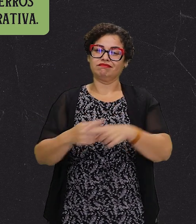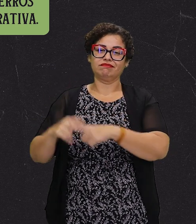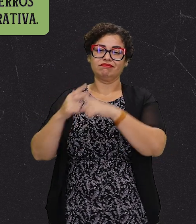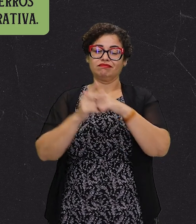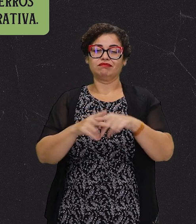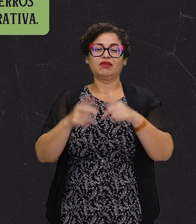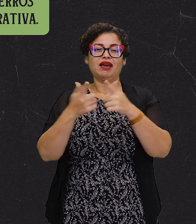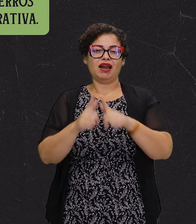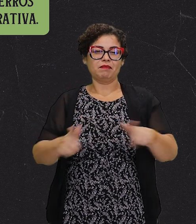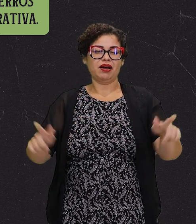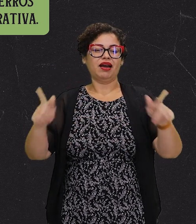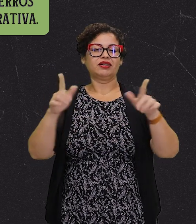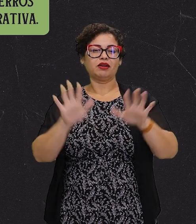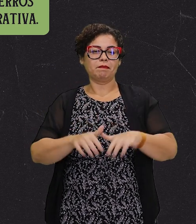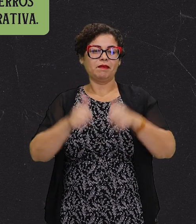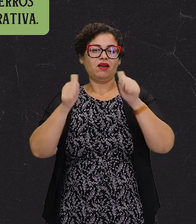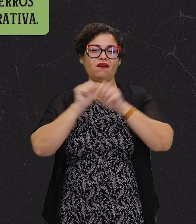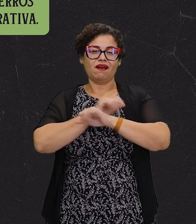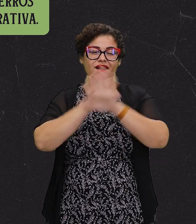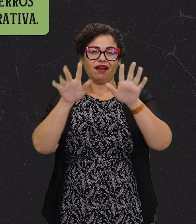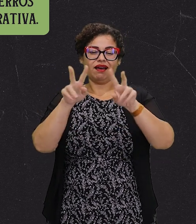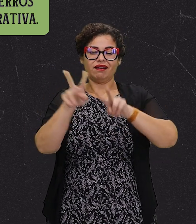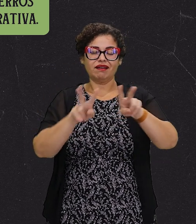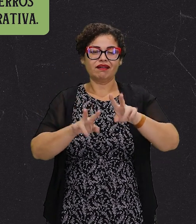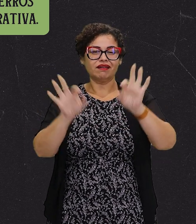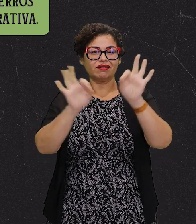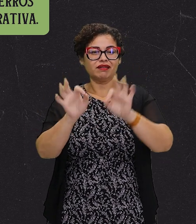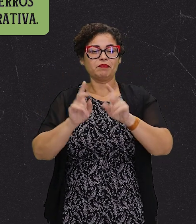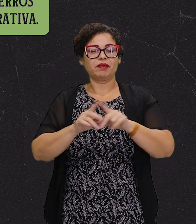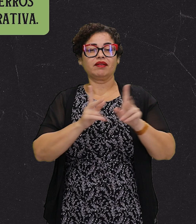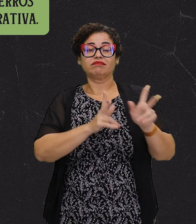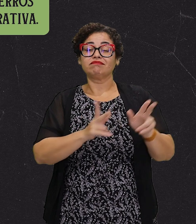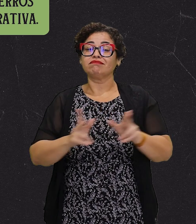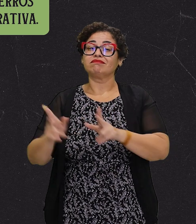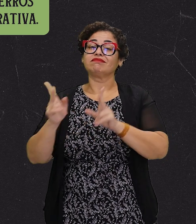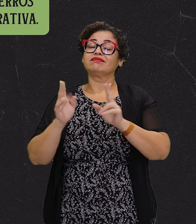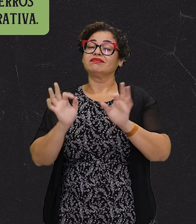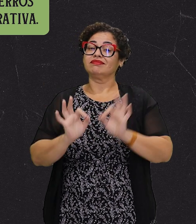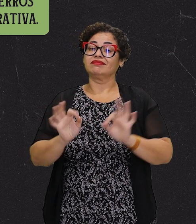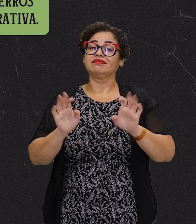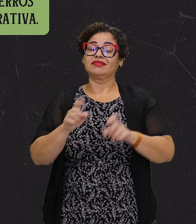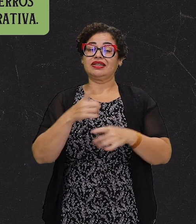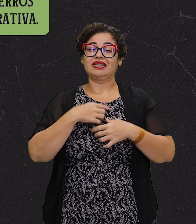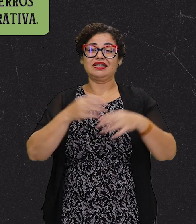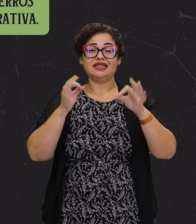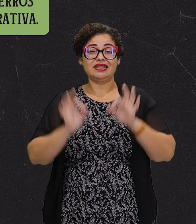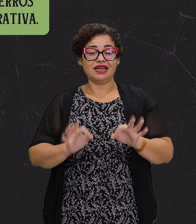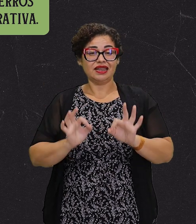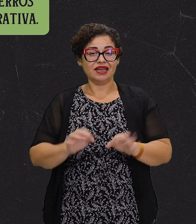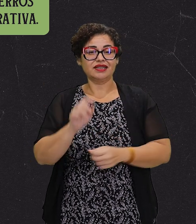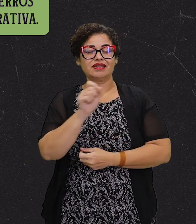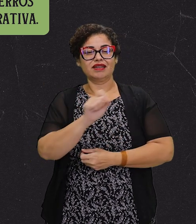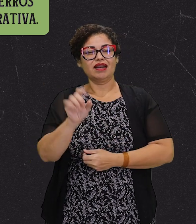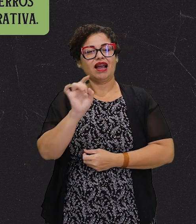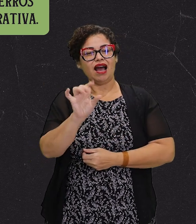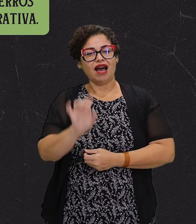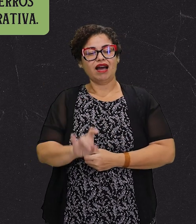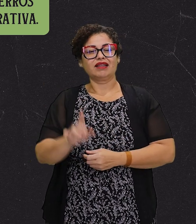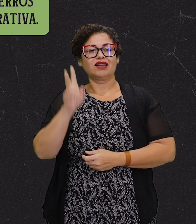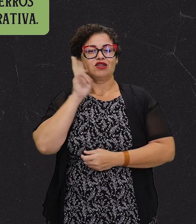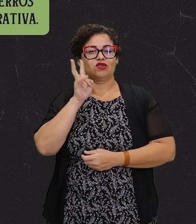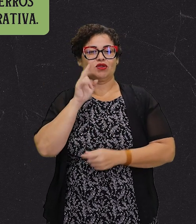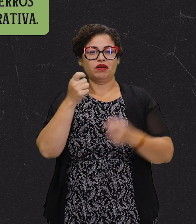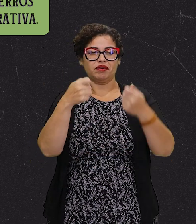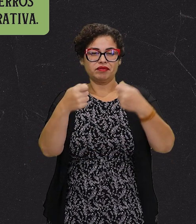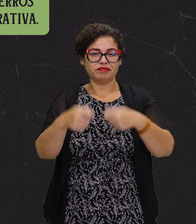corrigir erros gramaticais, melhorar a clareza e ajustar o ritmo da narrativa. Certifique-se de que cada elemento